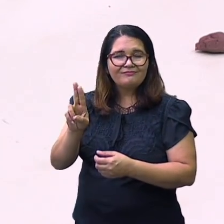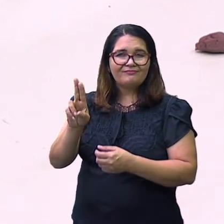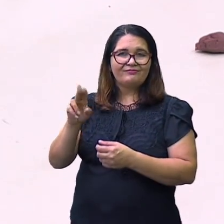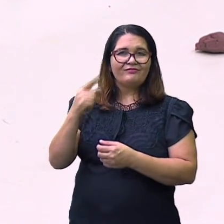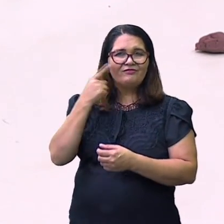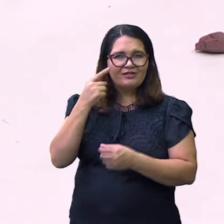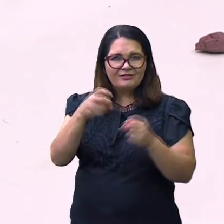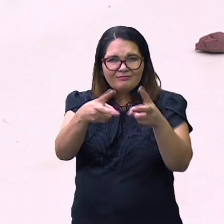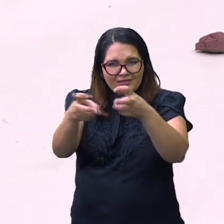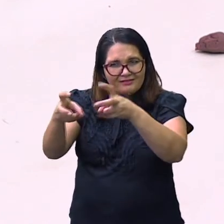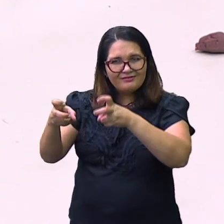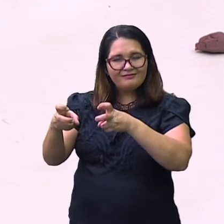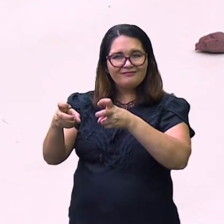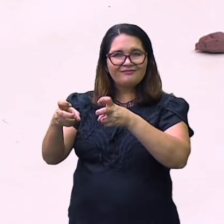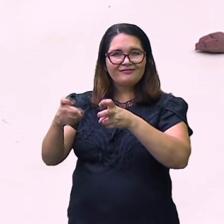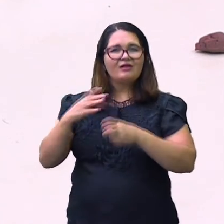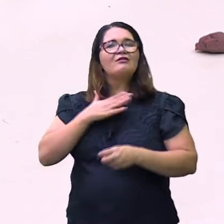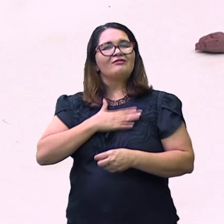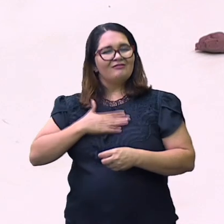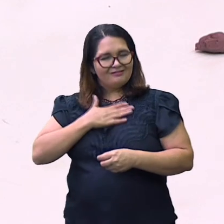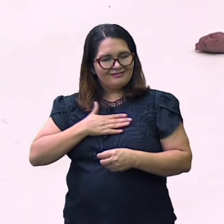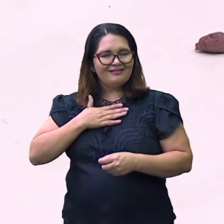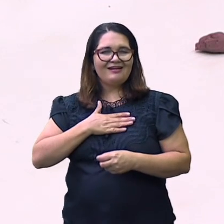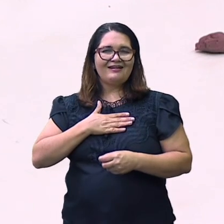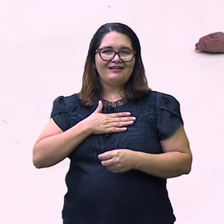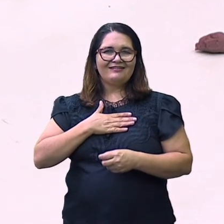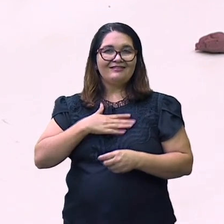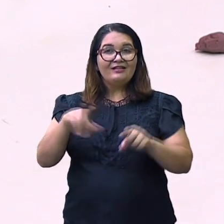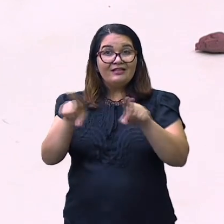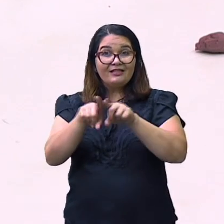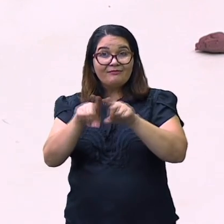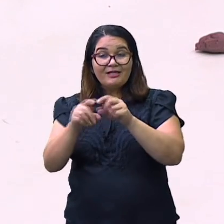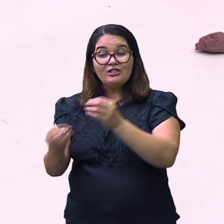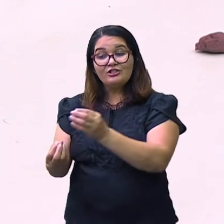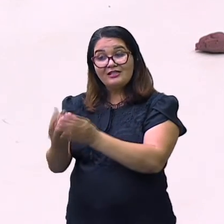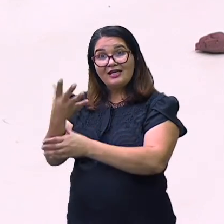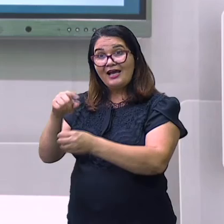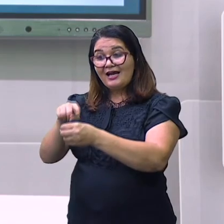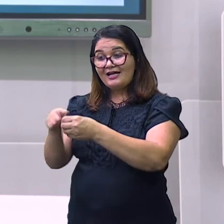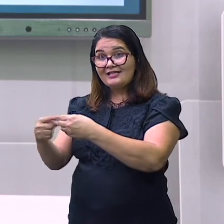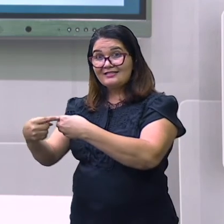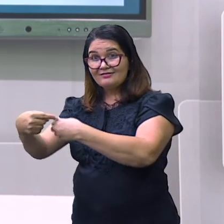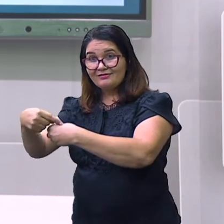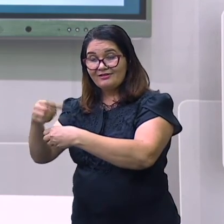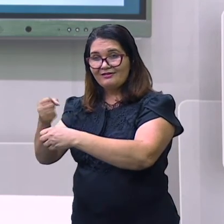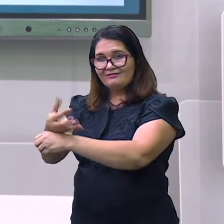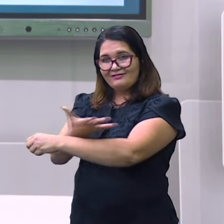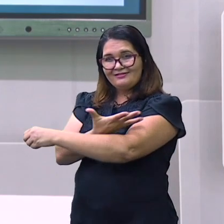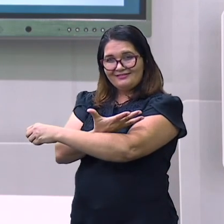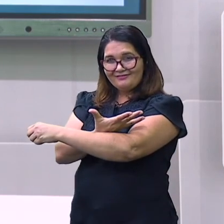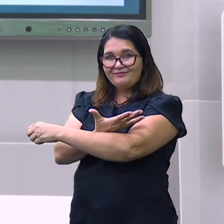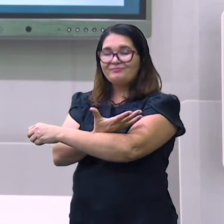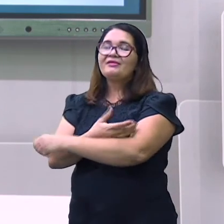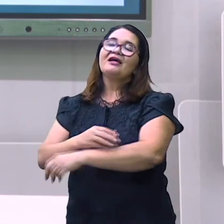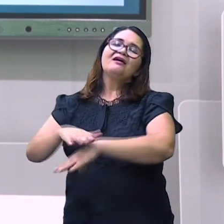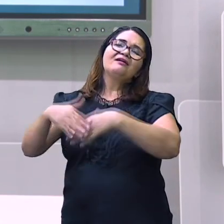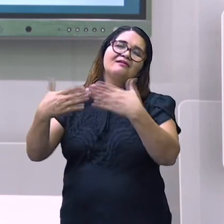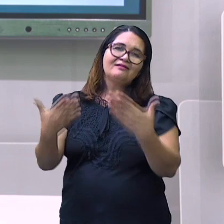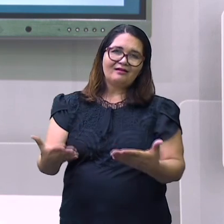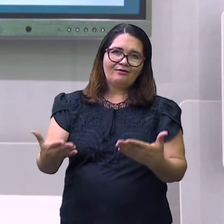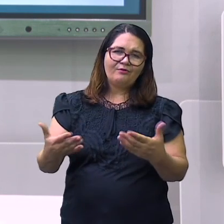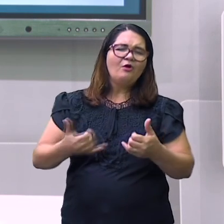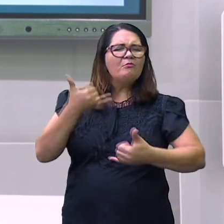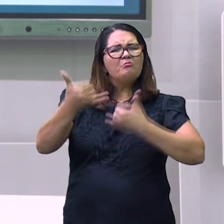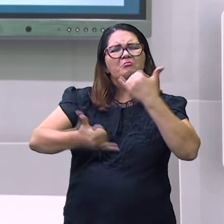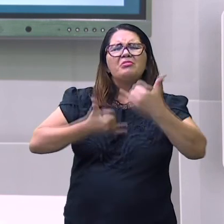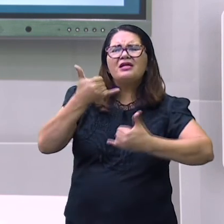Percebe? E aí, gostaram de também fazer a nossa célula vegetal? Brinquem à vontade, use a